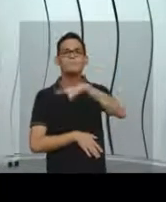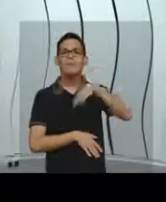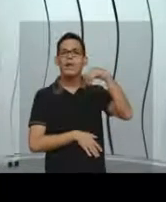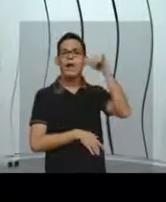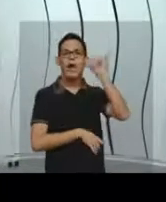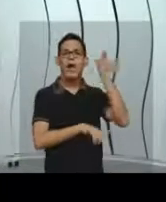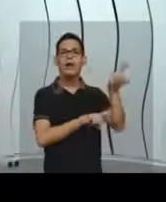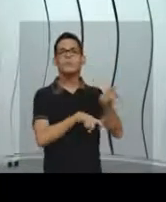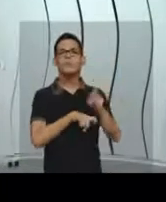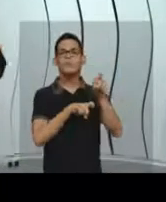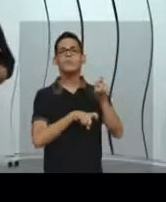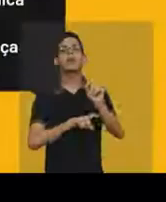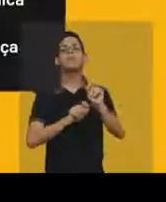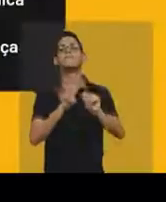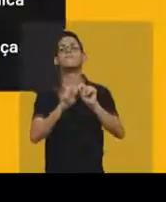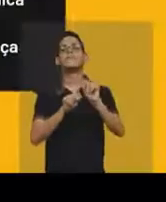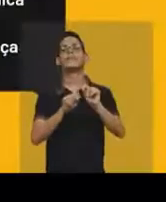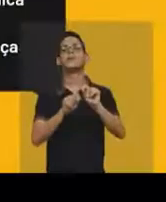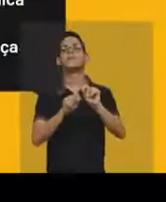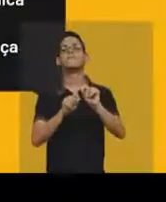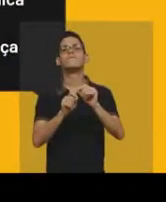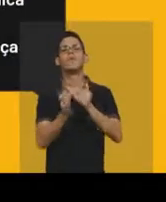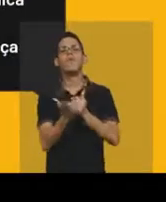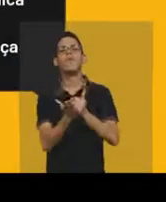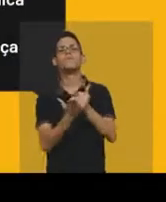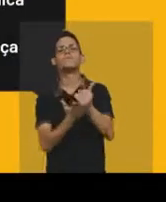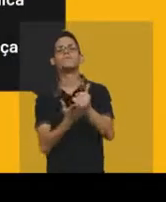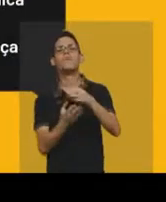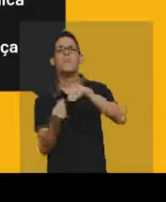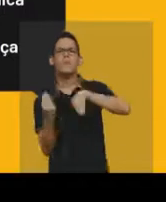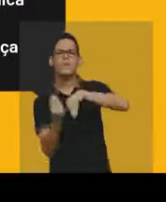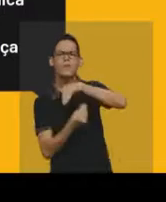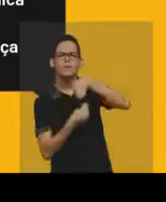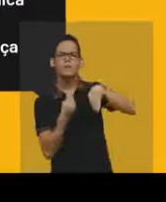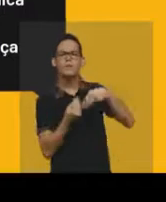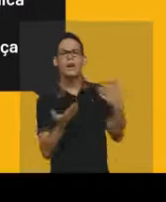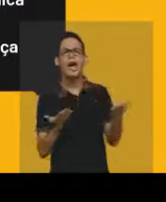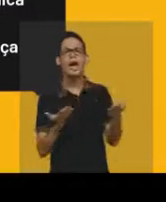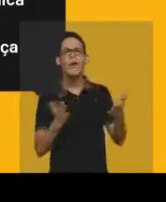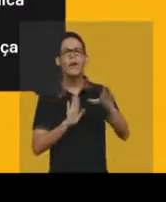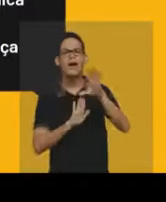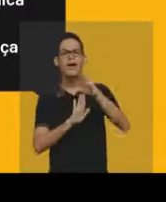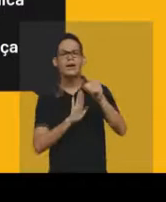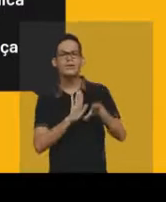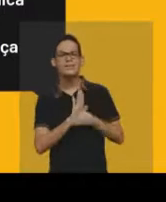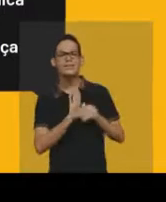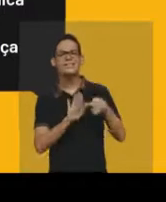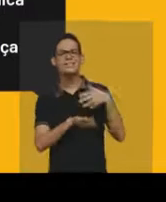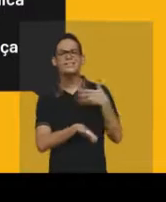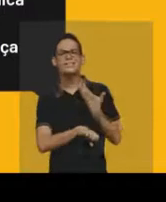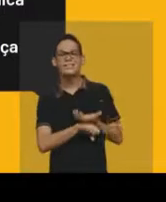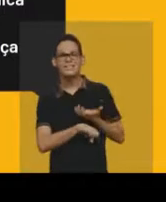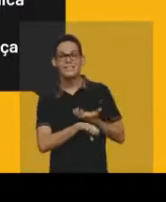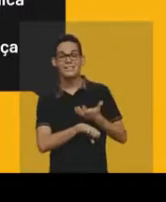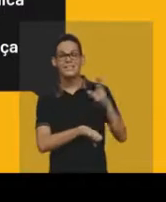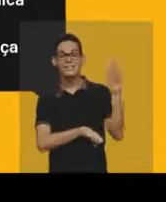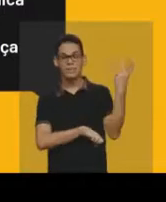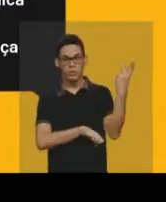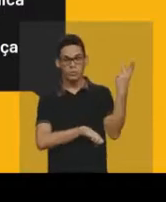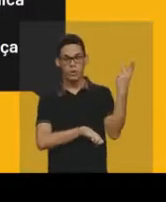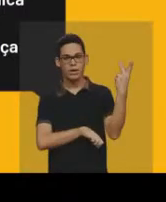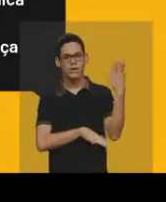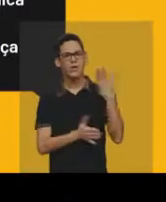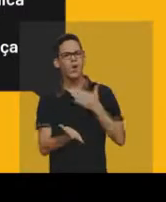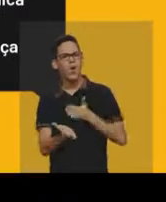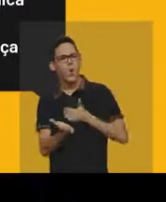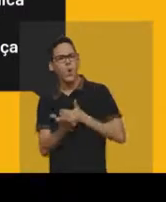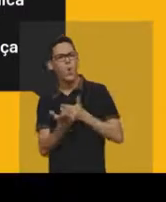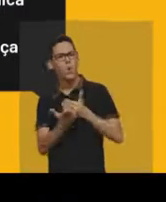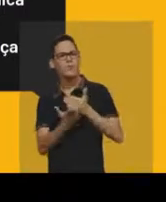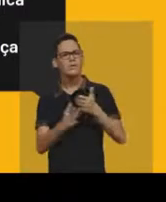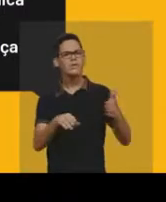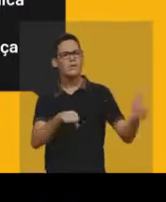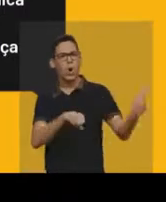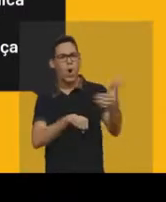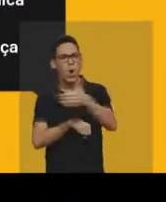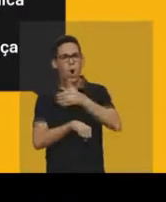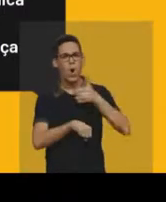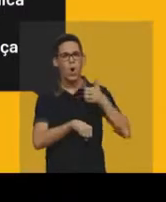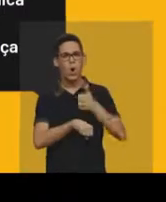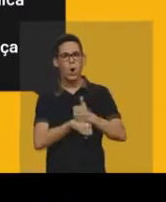período colonial. Vamos fazer uma misturinha com a disciplina História, né? No início da nossa